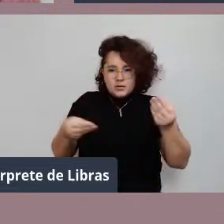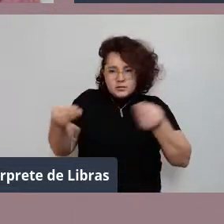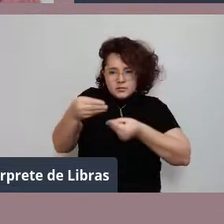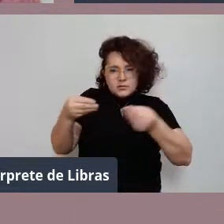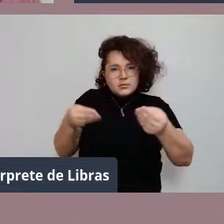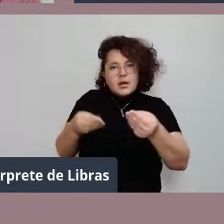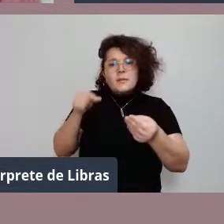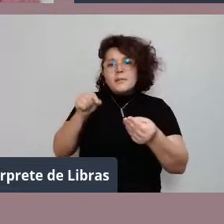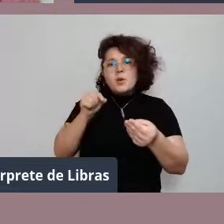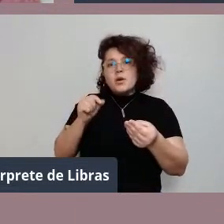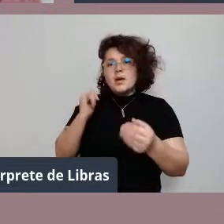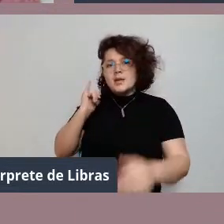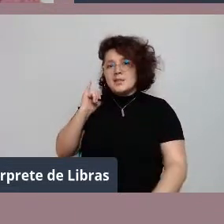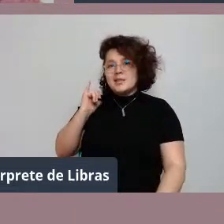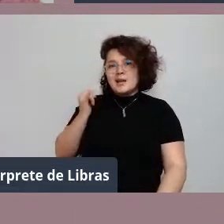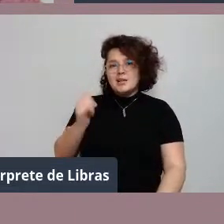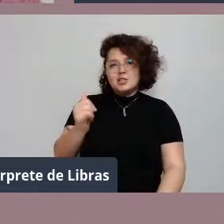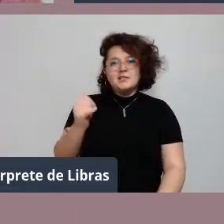né?